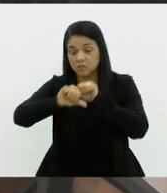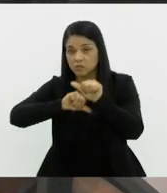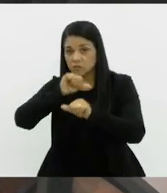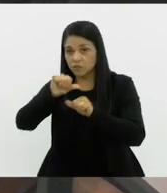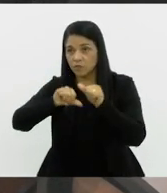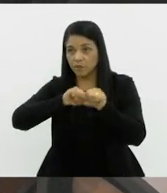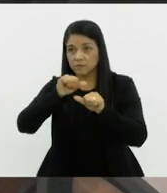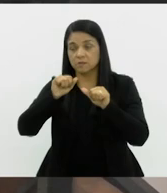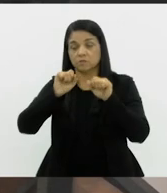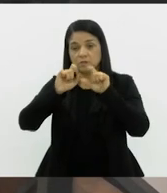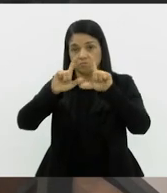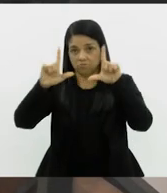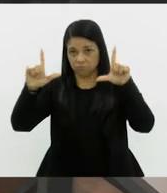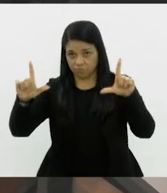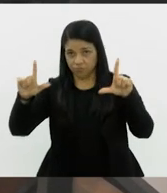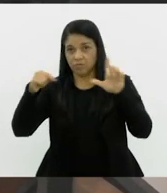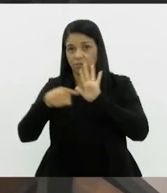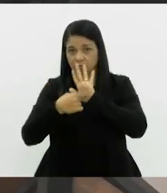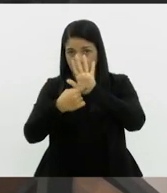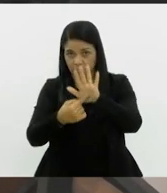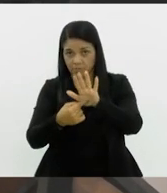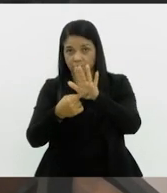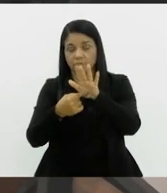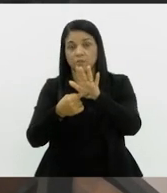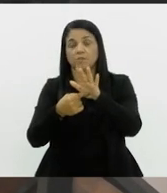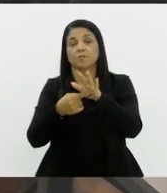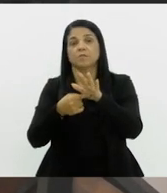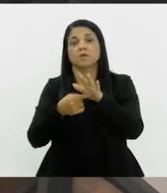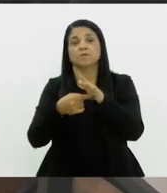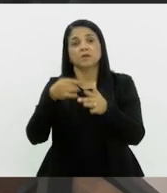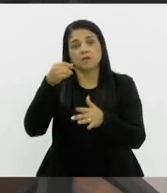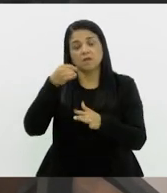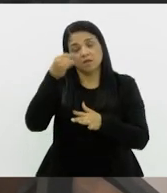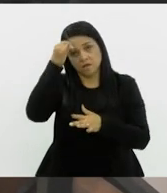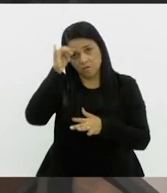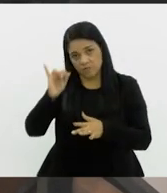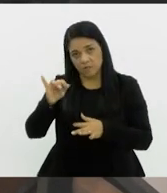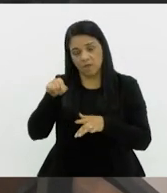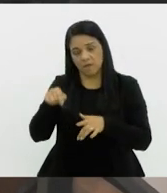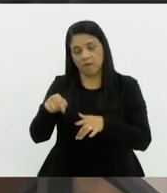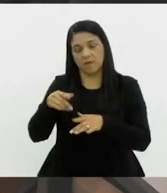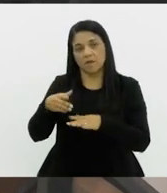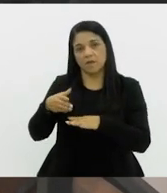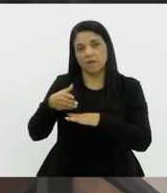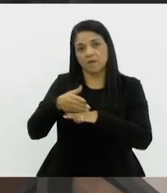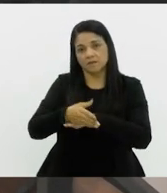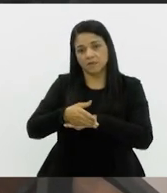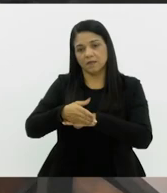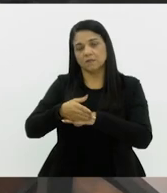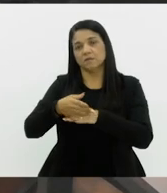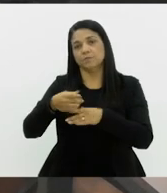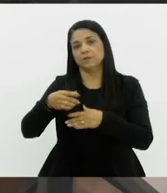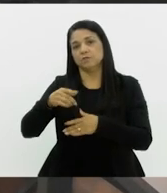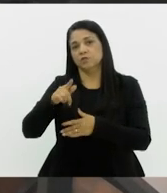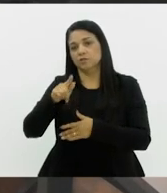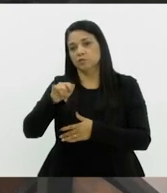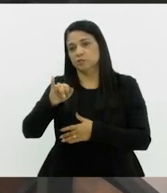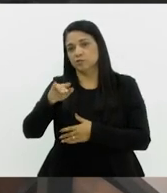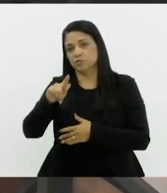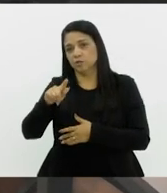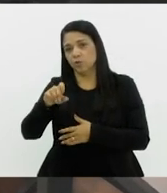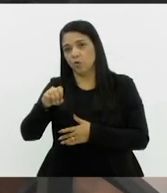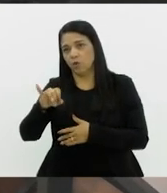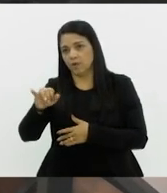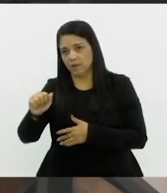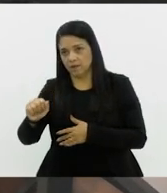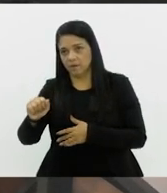carta visual que nós mostramos para que não exista mais a entrada via Portão Jigoia. Uma coisa que eu não percebi bem, você fala às vezes praia e